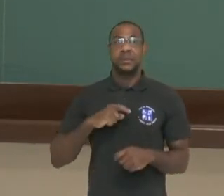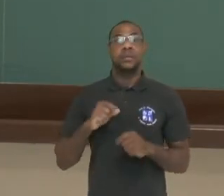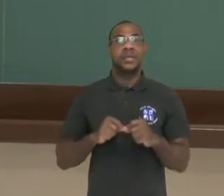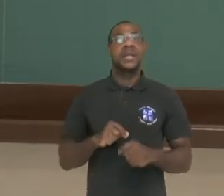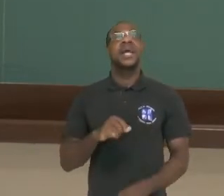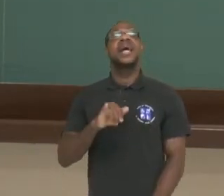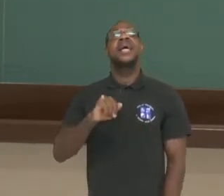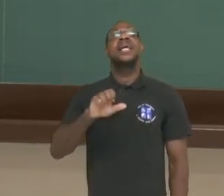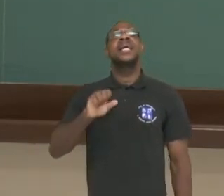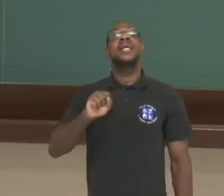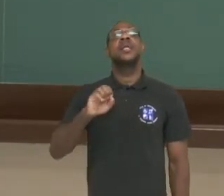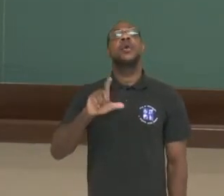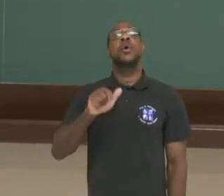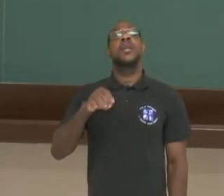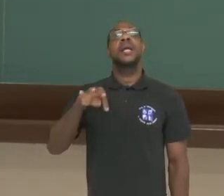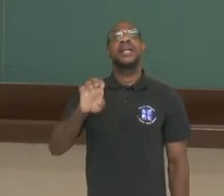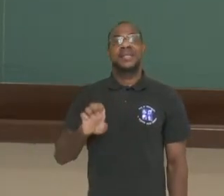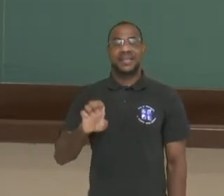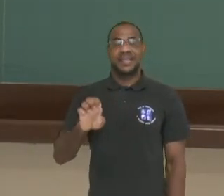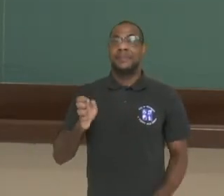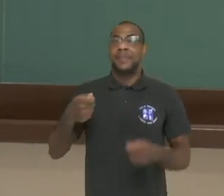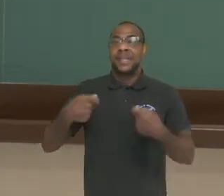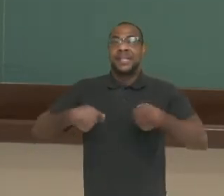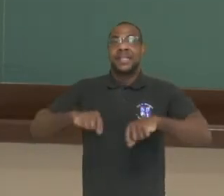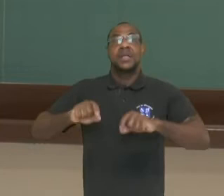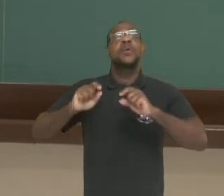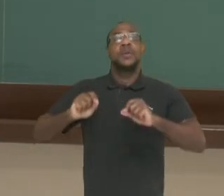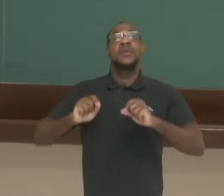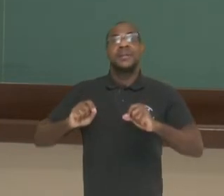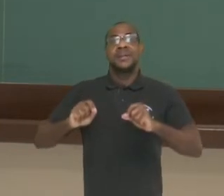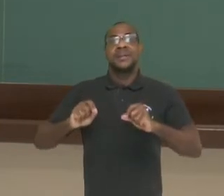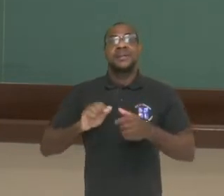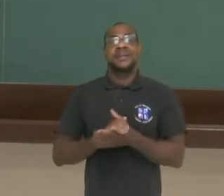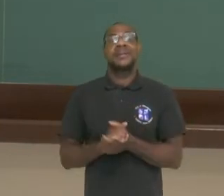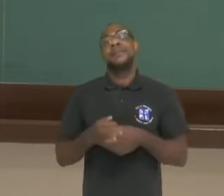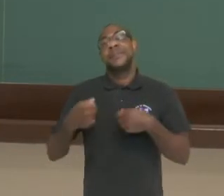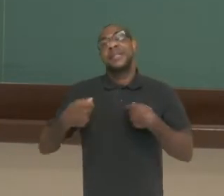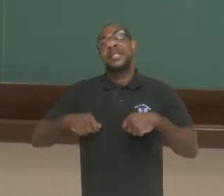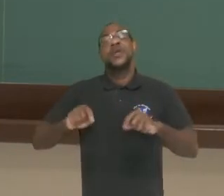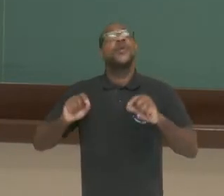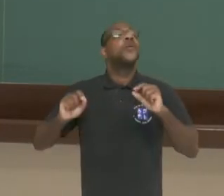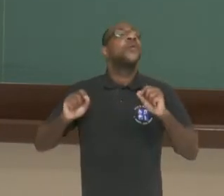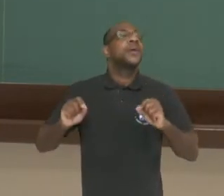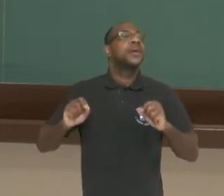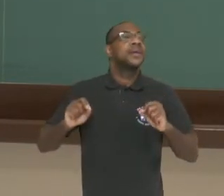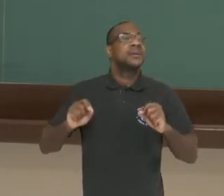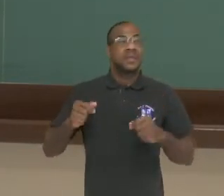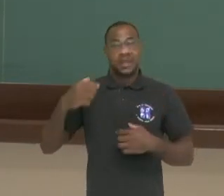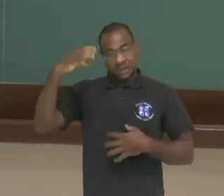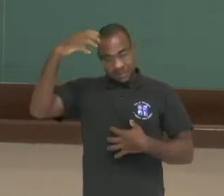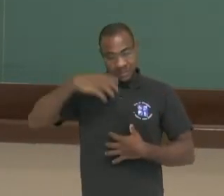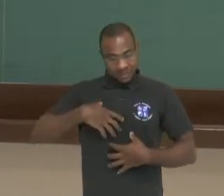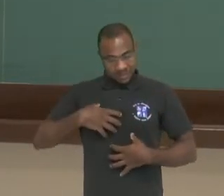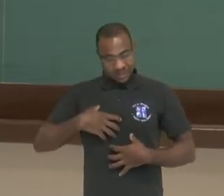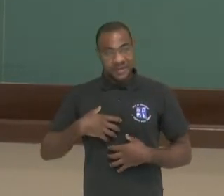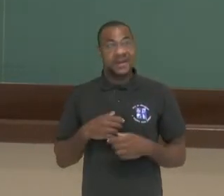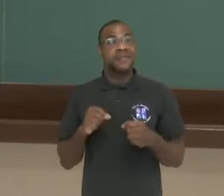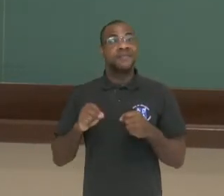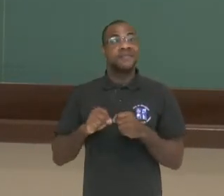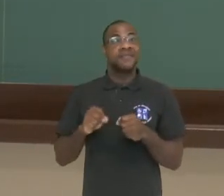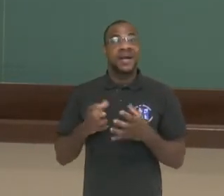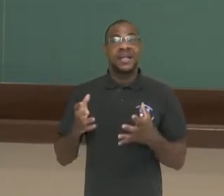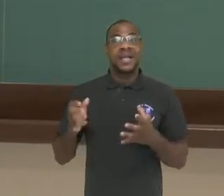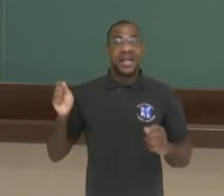Pele sensível, tá molhada a mão, você precisa de um isolante, você precisa ali, você tá ali no banho, faça uso de